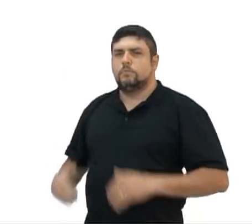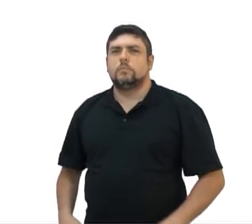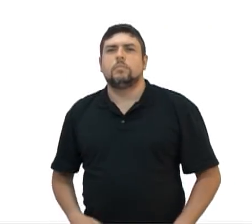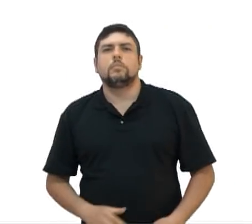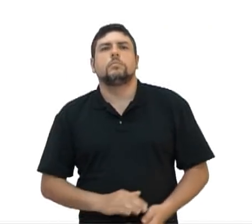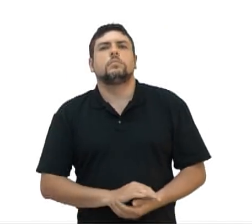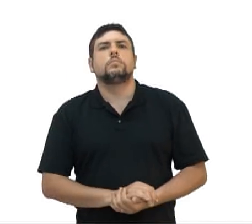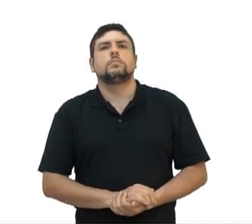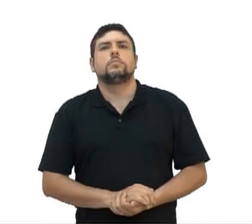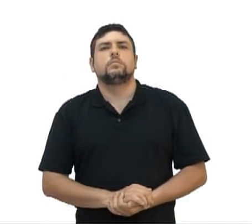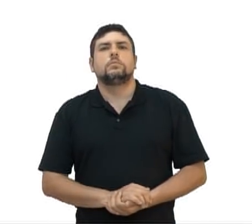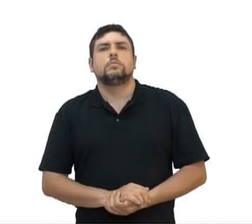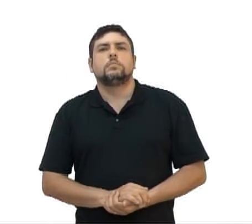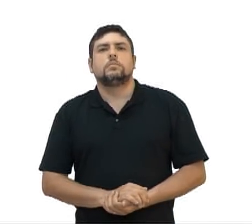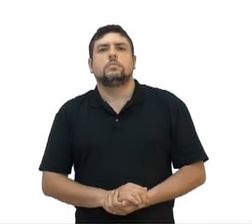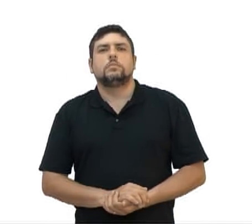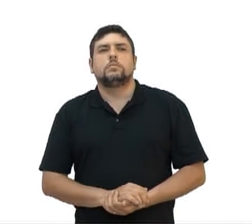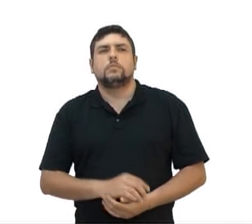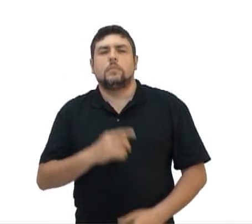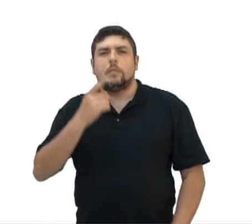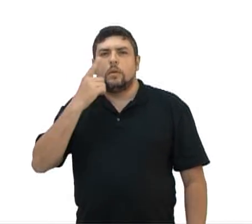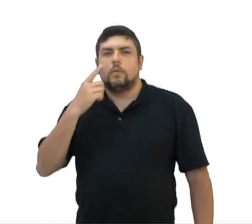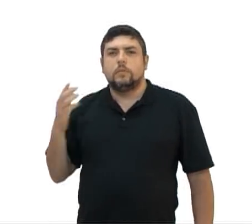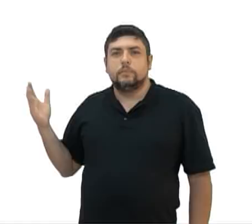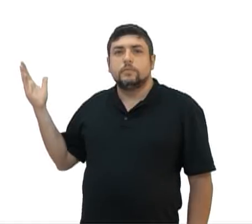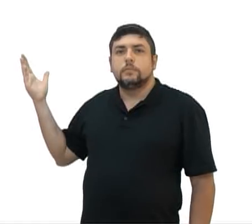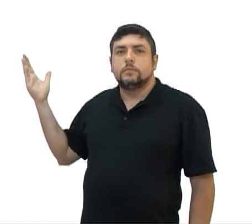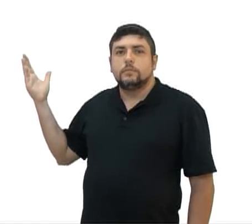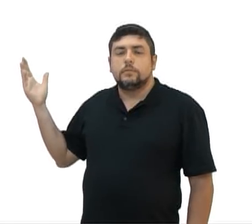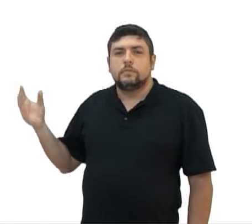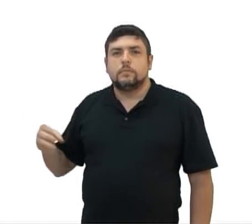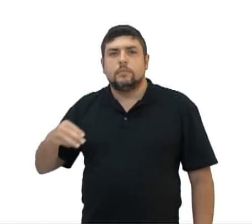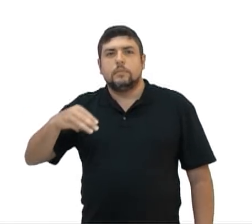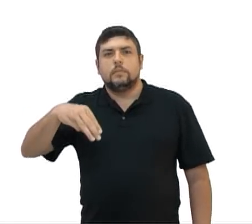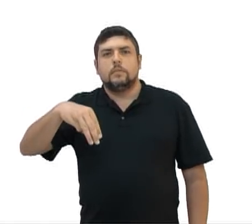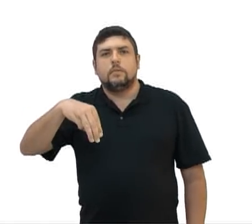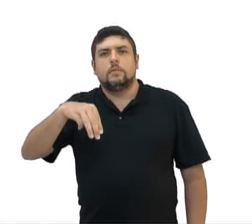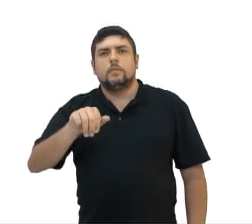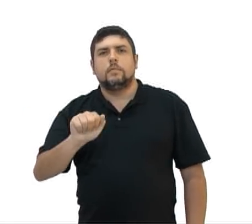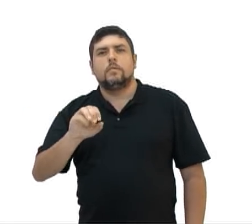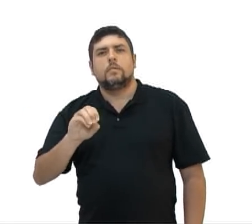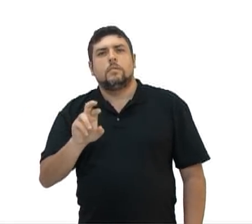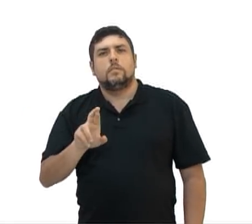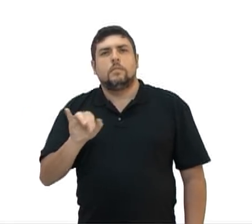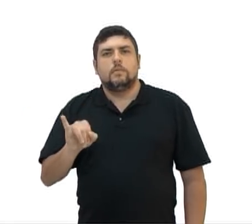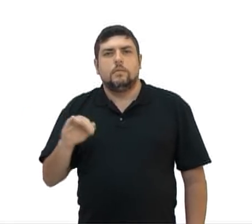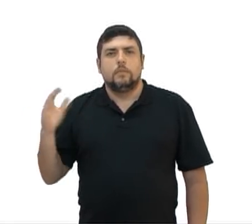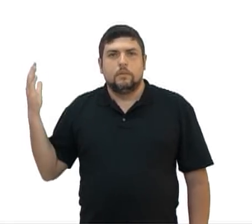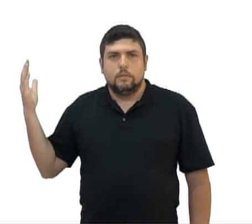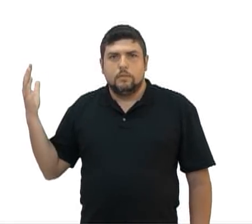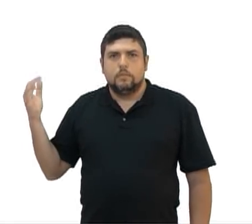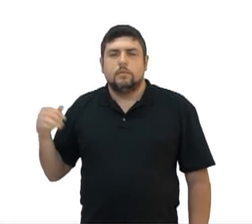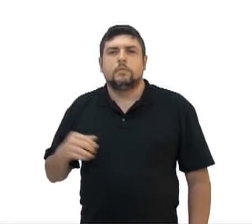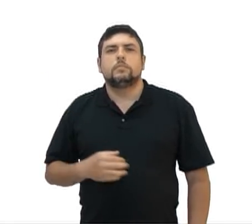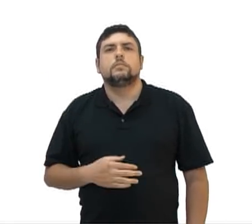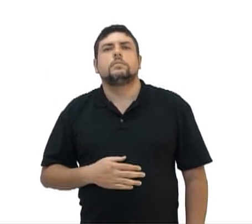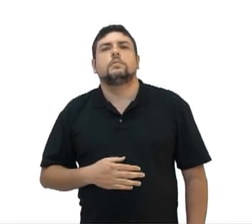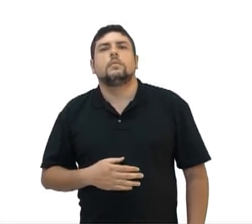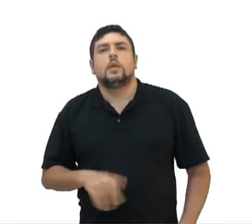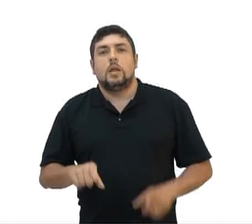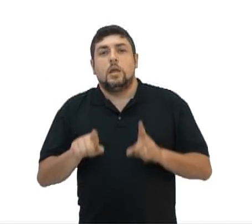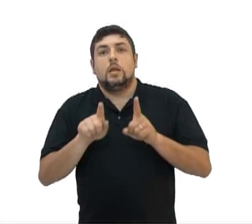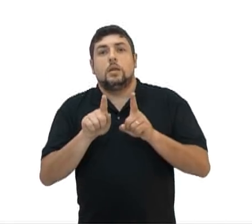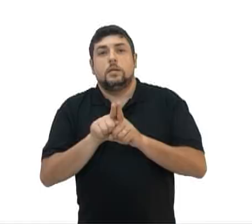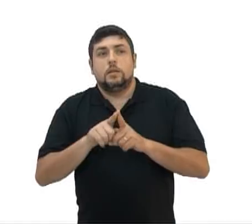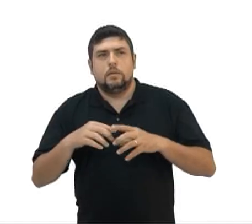Então a tatuagem maori, aqui temos um exemplo de um nativo maori, eles tinham também peles e tecidos que diziam